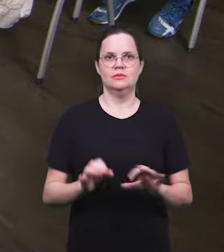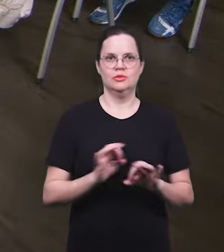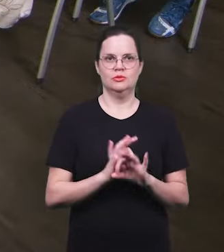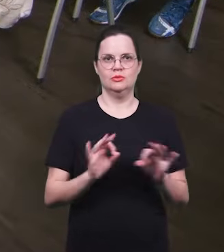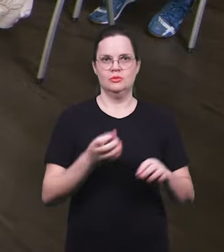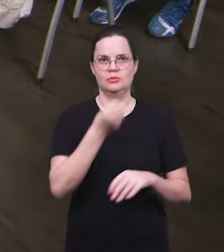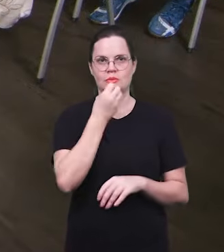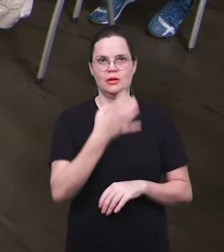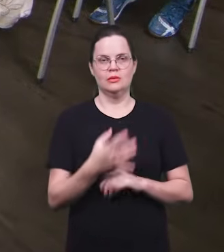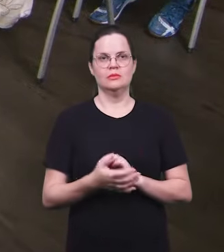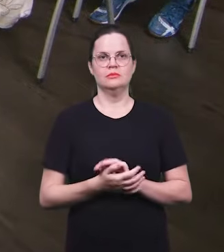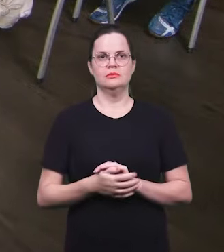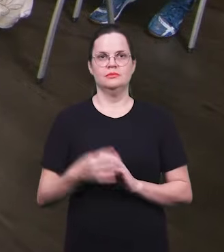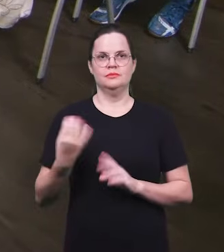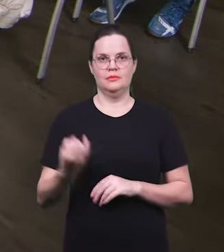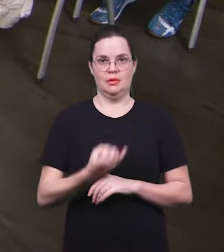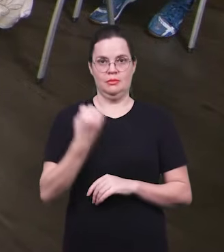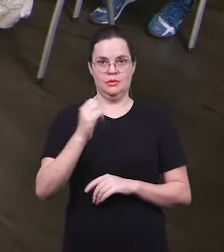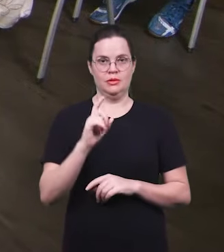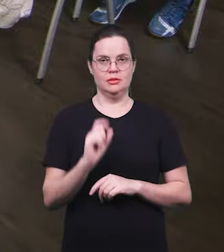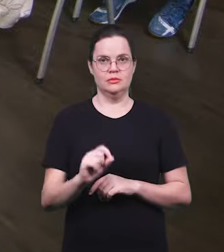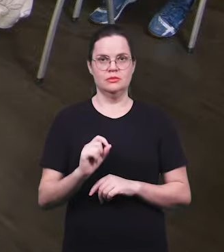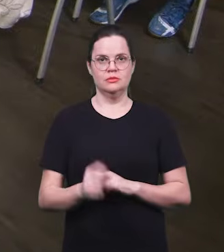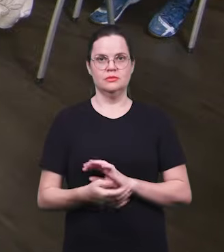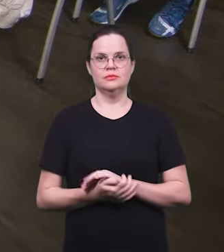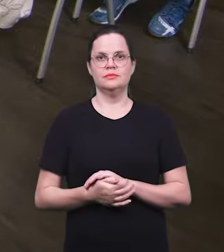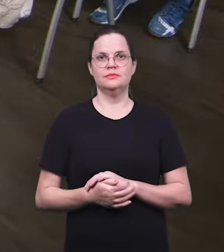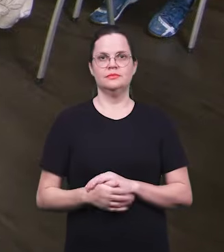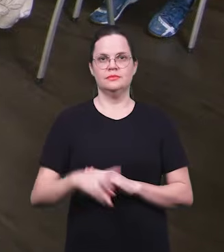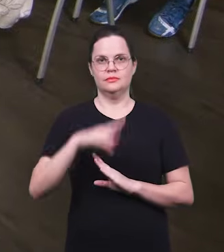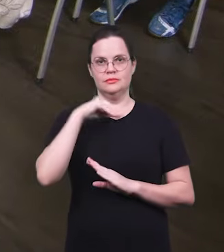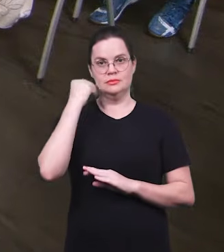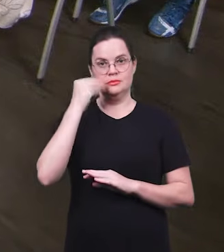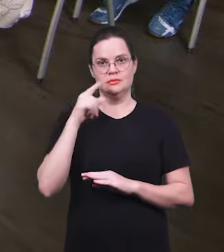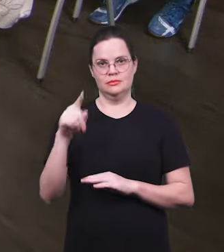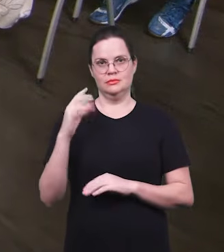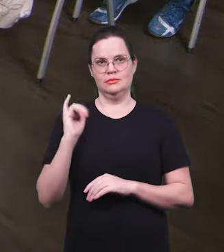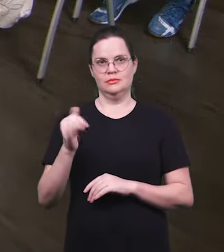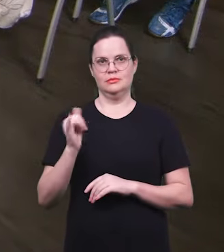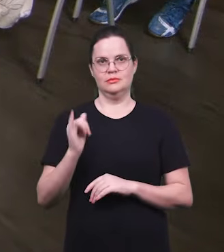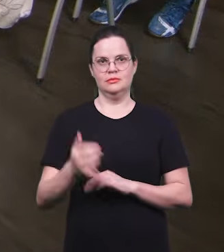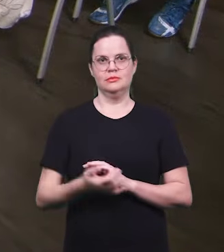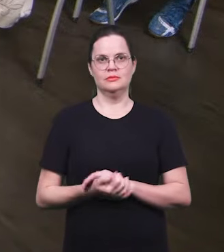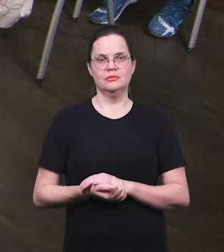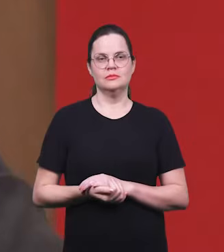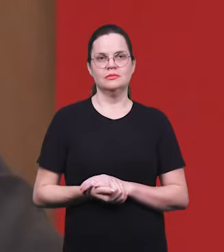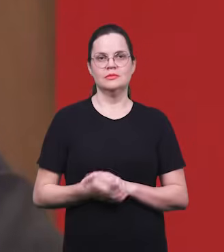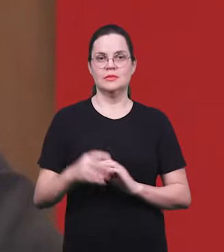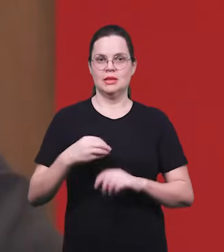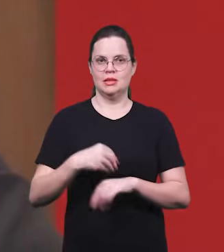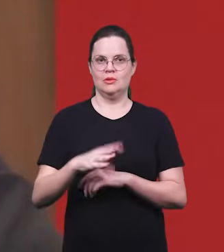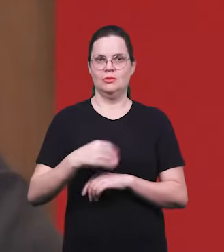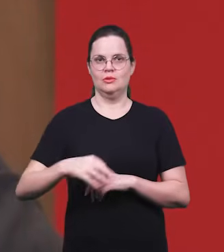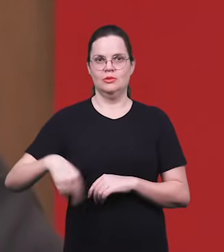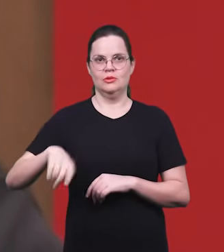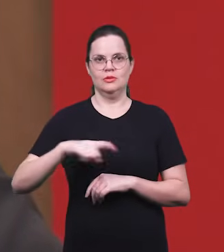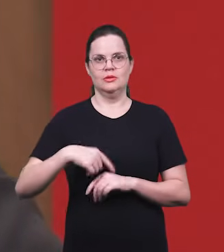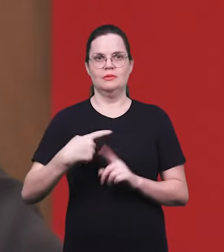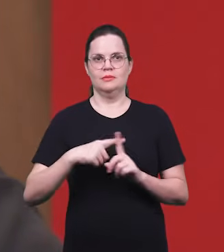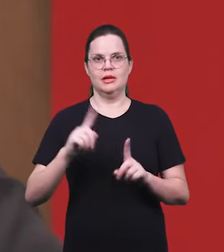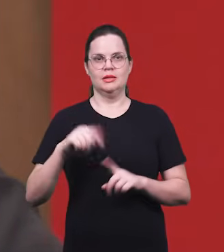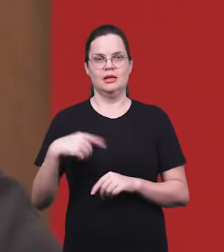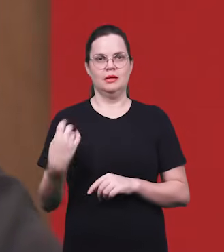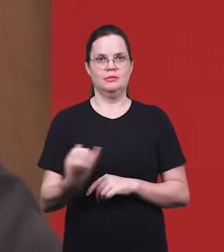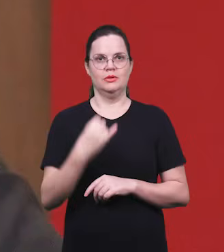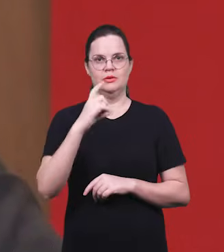Deus. Muito bom. É muito importante, né? Que experiência maravilhosa que você compartilhou conosco, mas